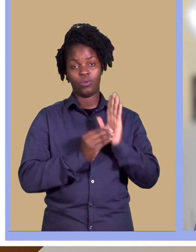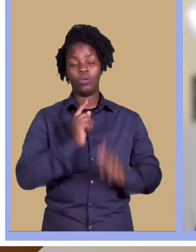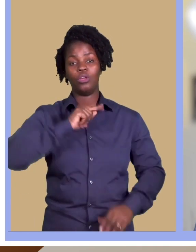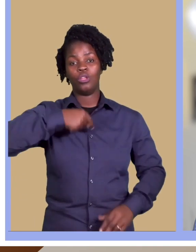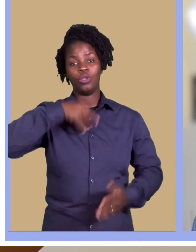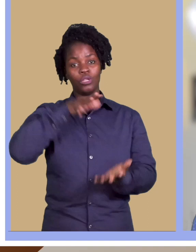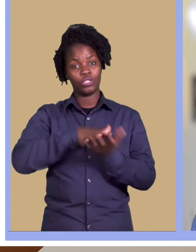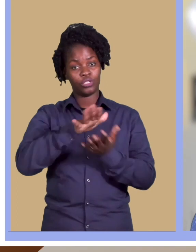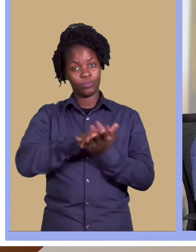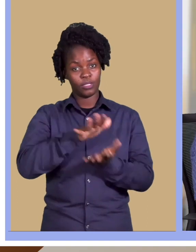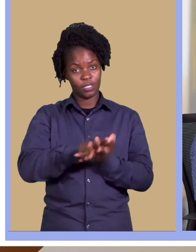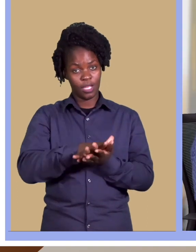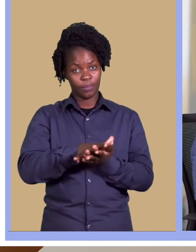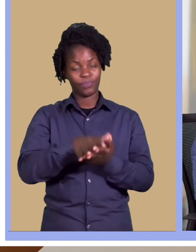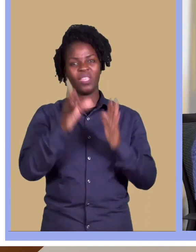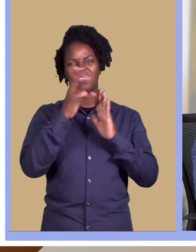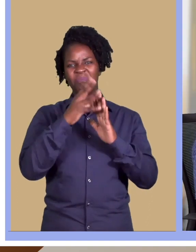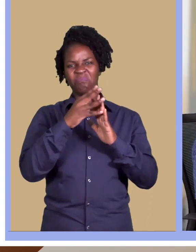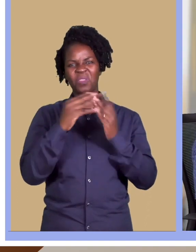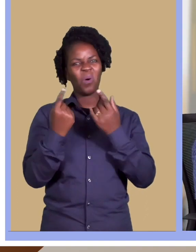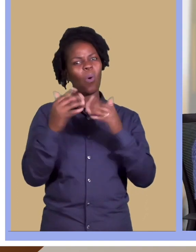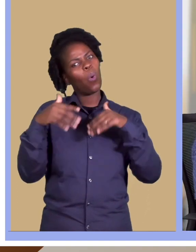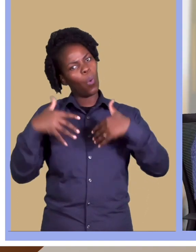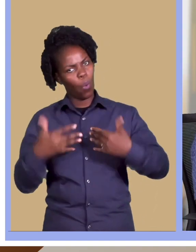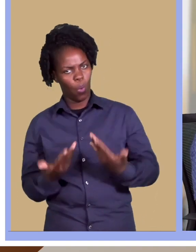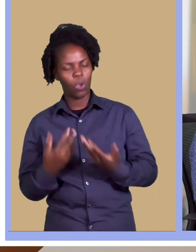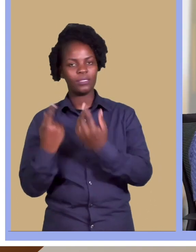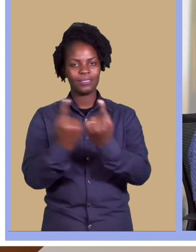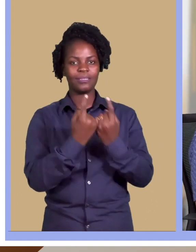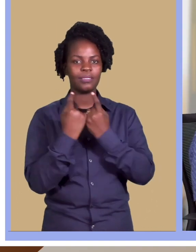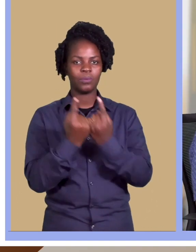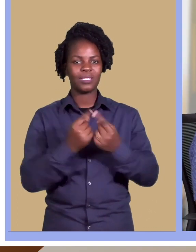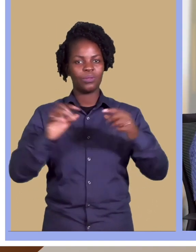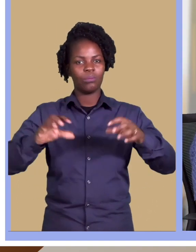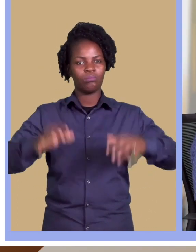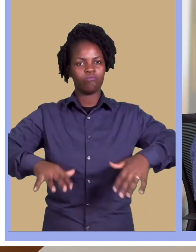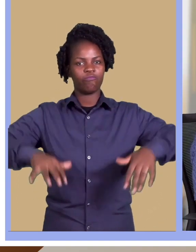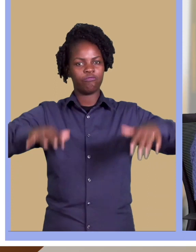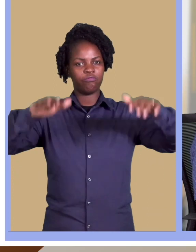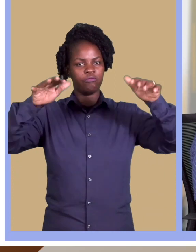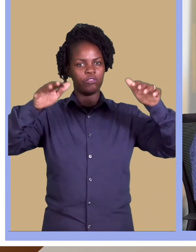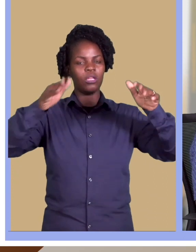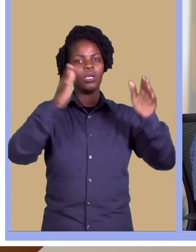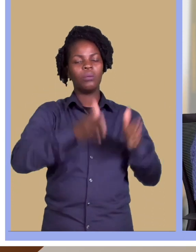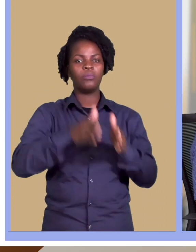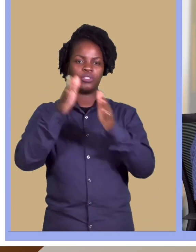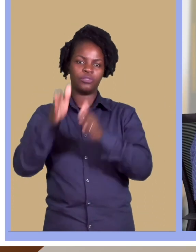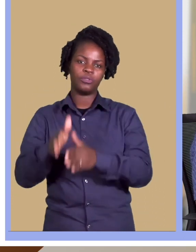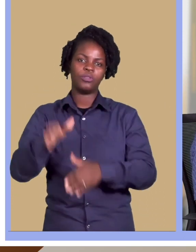das mudanças climáticas ou seja, em pessoas com deficiência, nós podemos